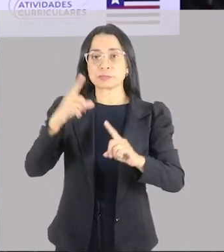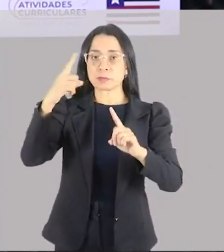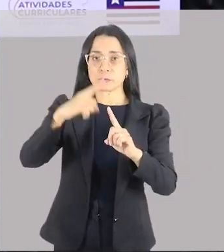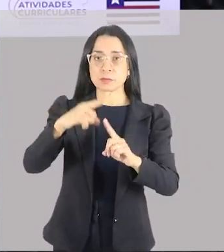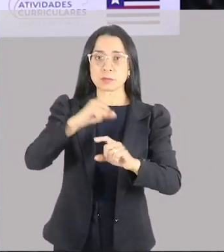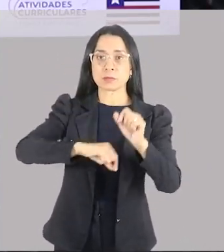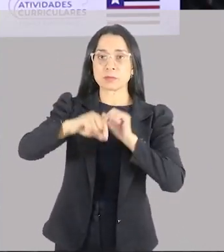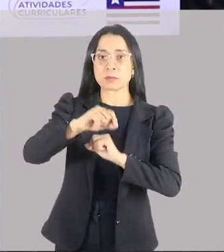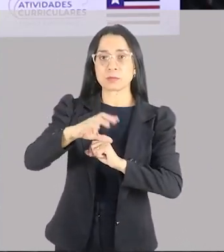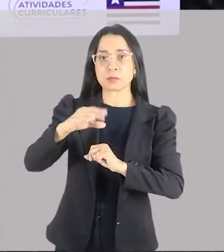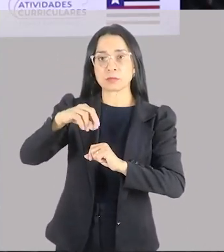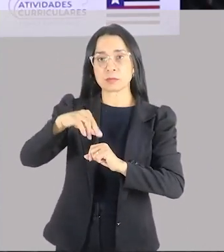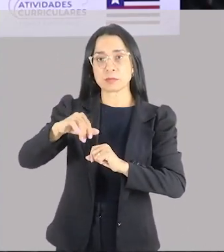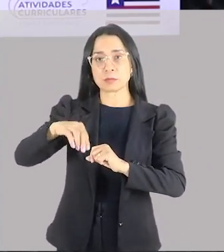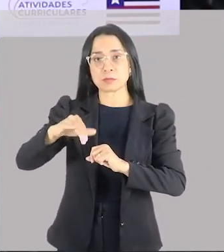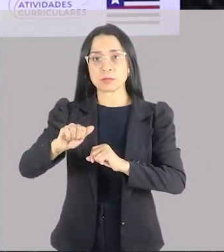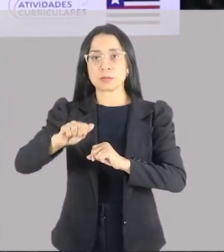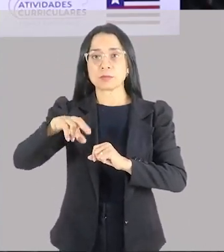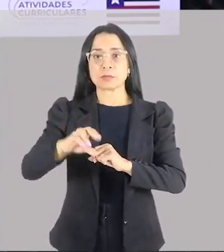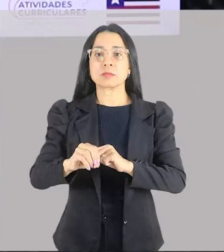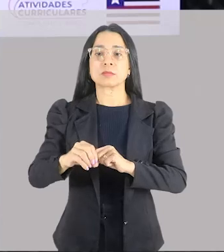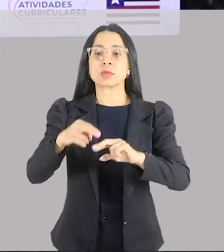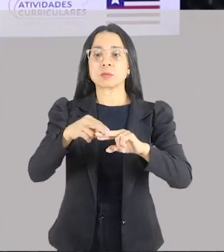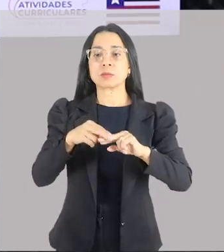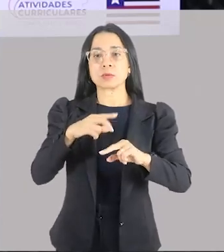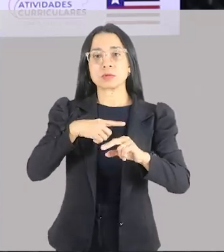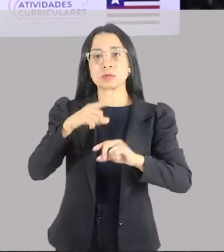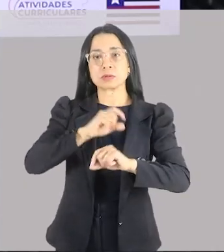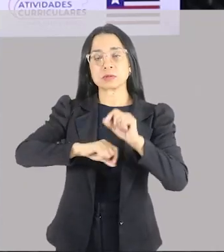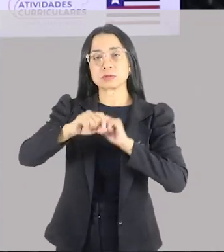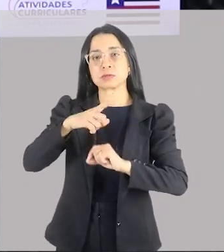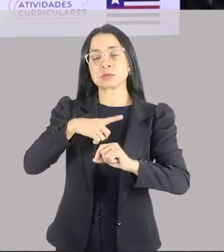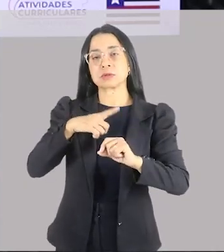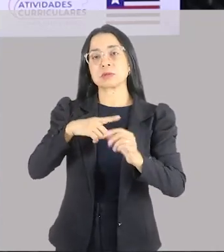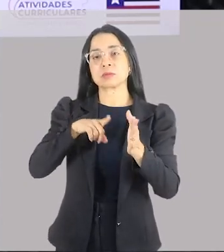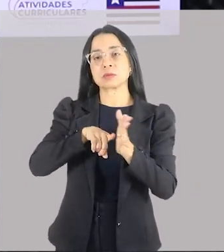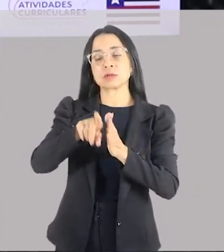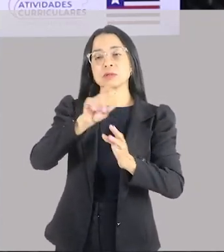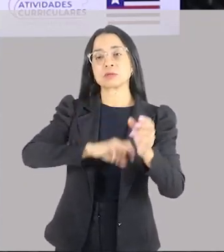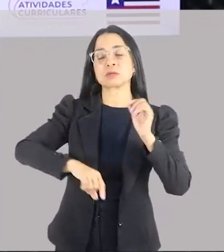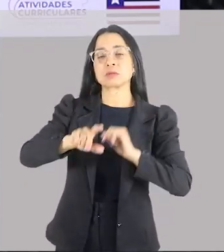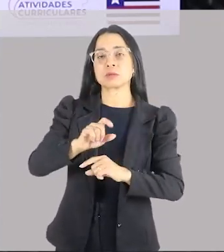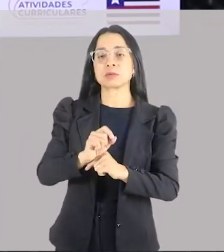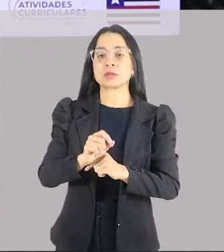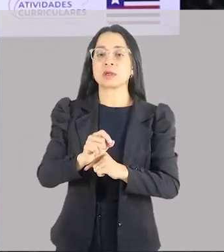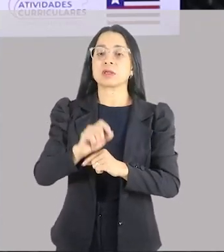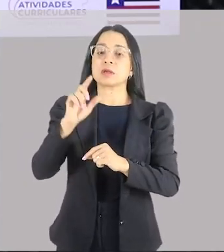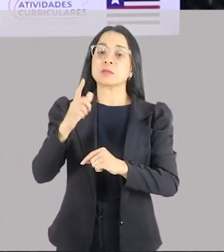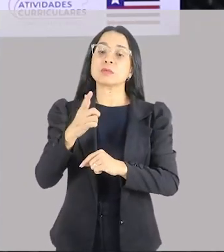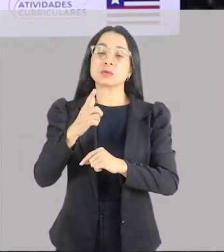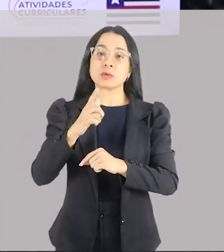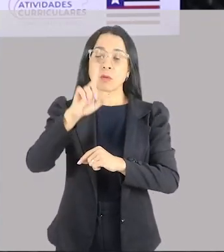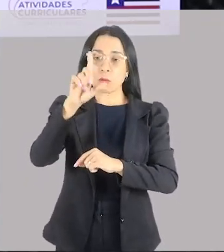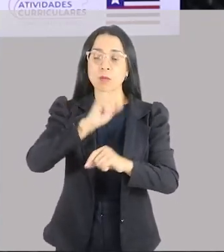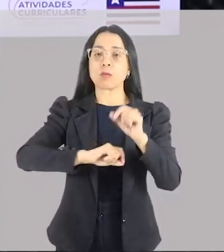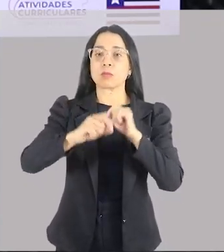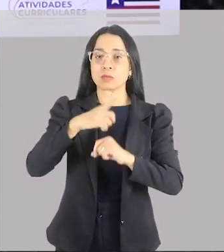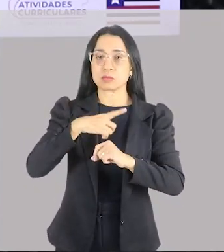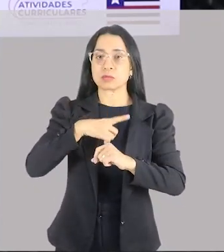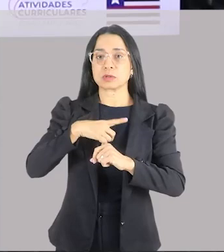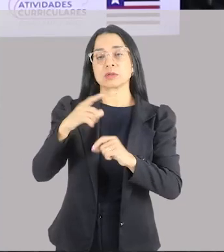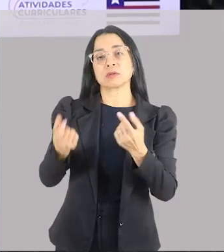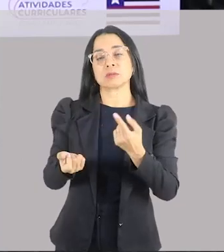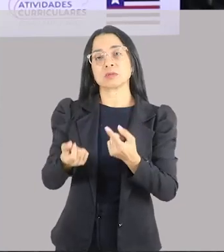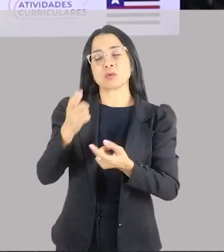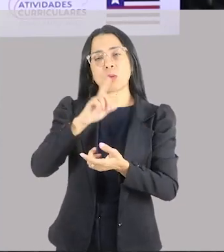tipicamente cartesiano, por isso nós temos aqui algumas questões, e que Descartes aparece muito. Nós temos outros racionalistas? Temos, Pascal